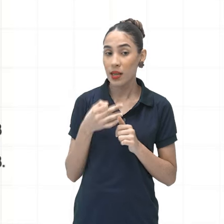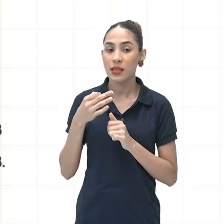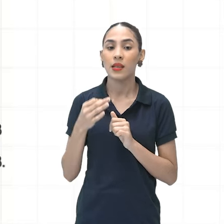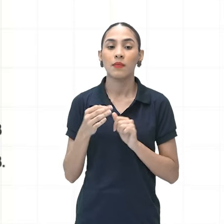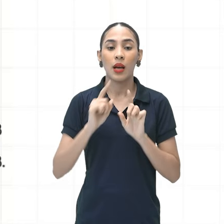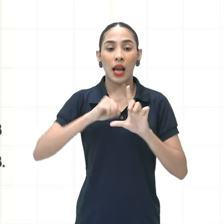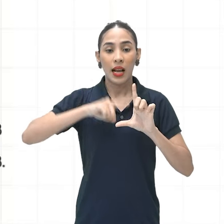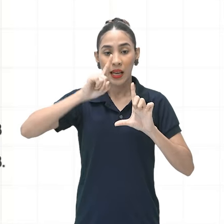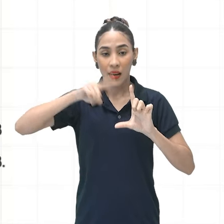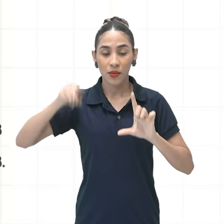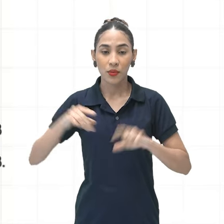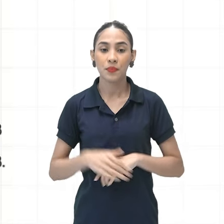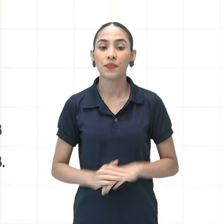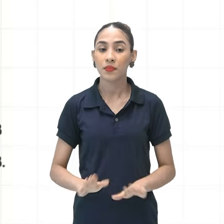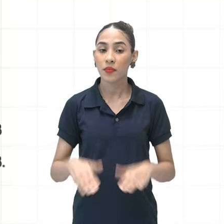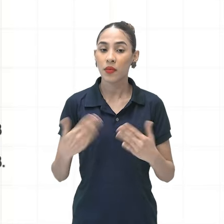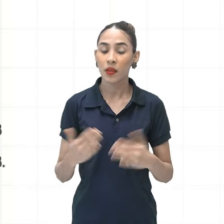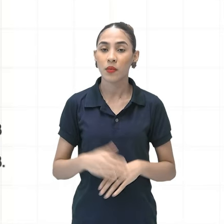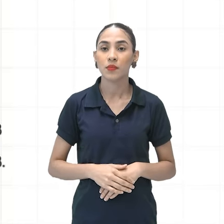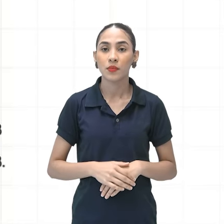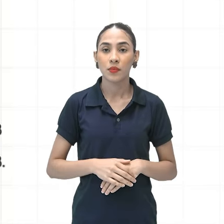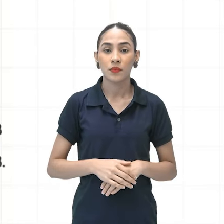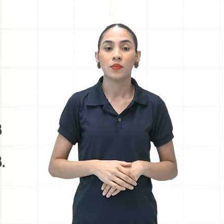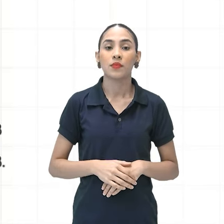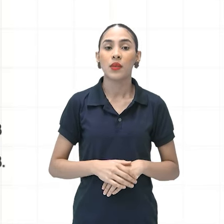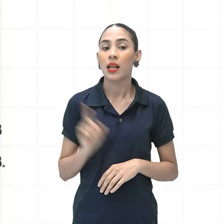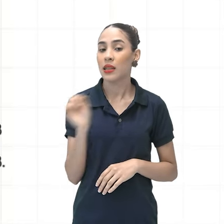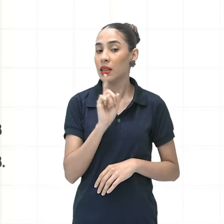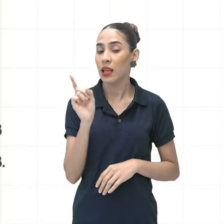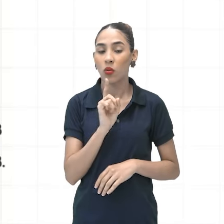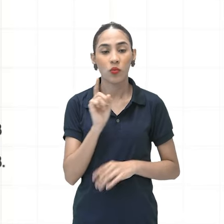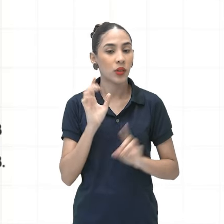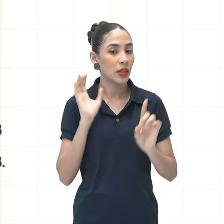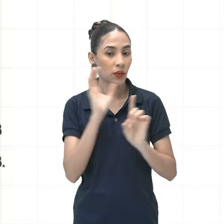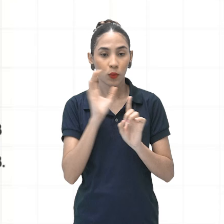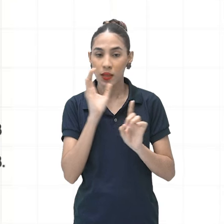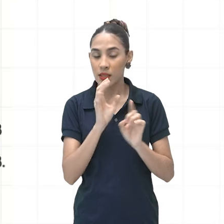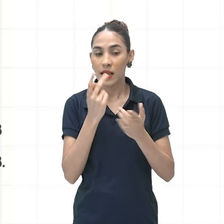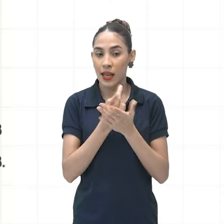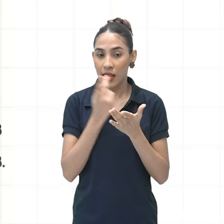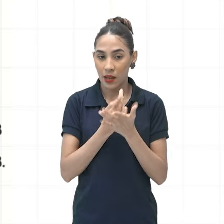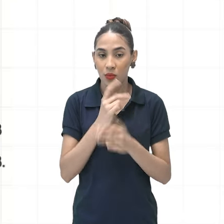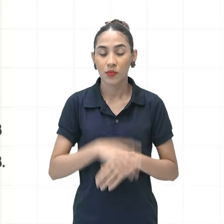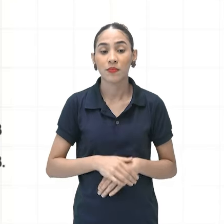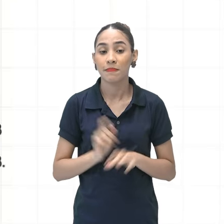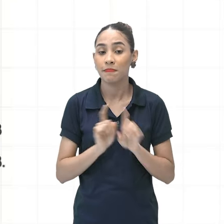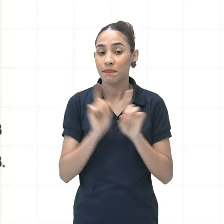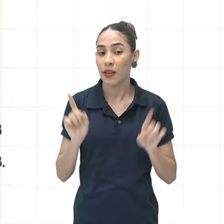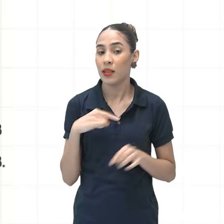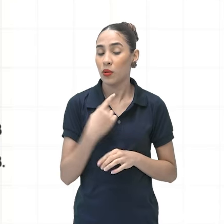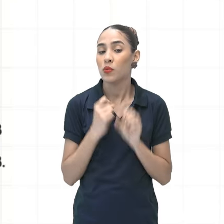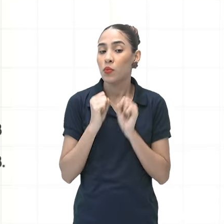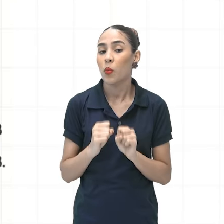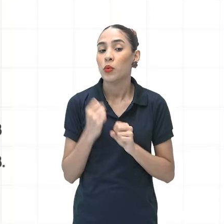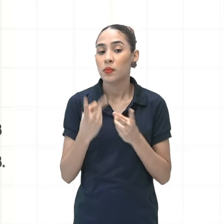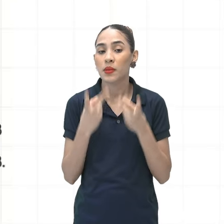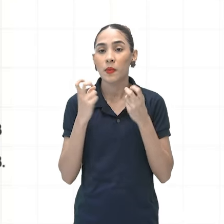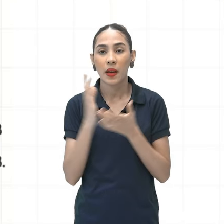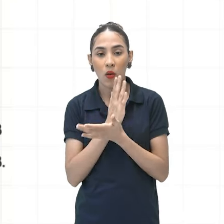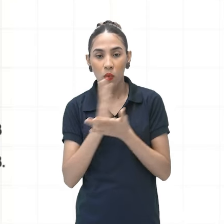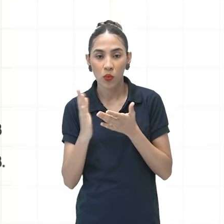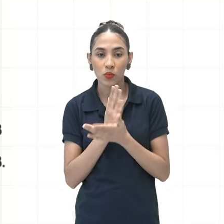gráfico. Então, um gráfico coerente que não induz a erro, né? Mas a gente pode observar alguns pontos